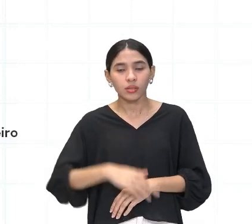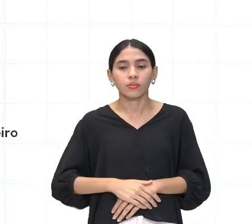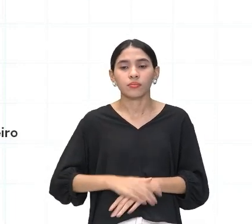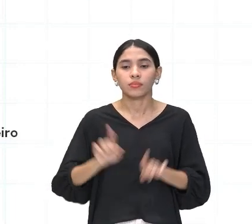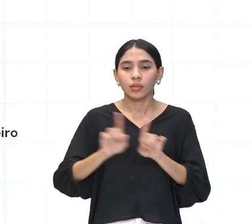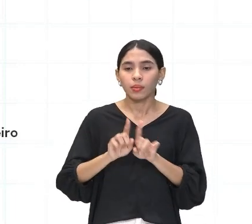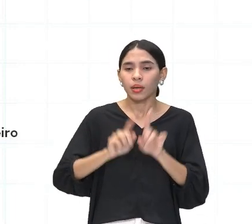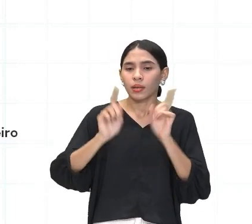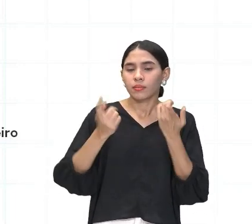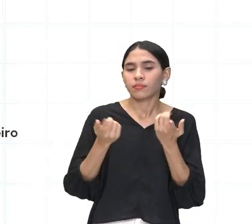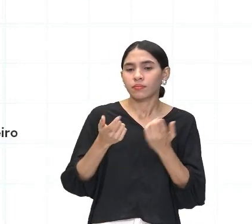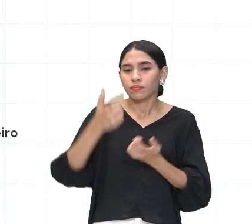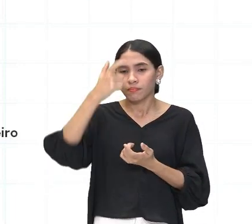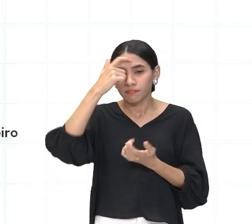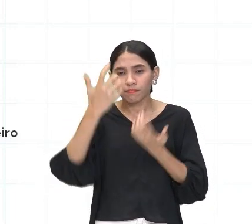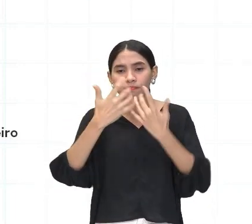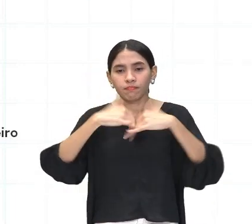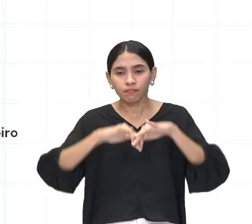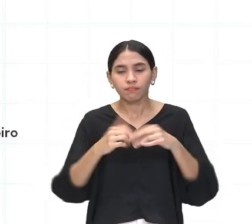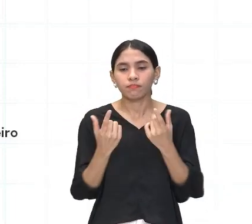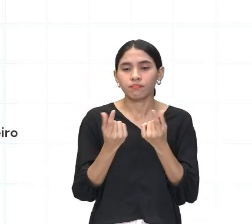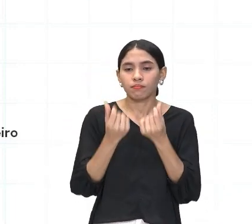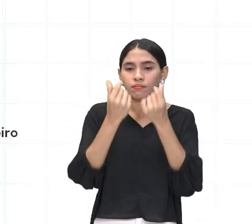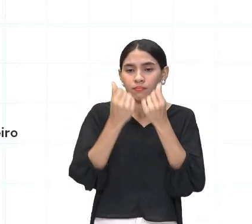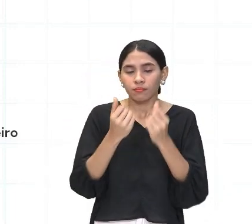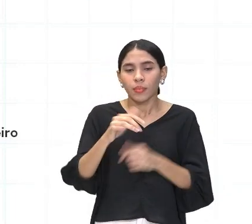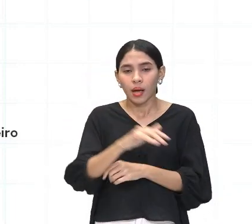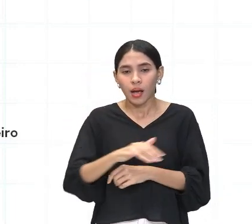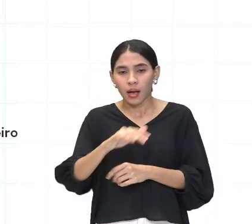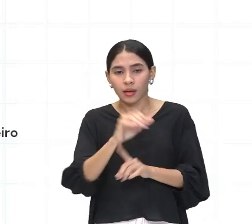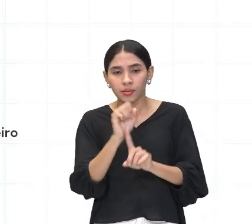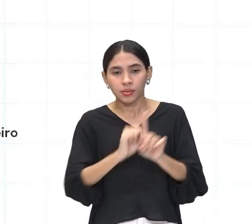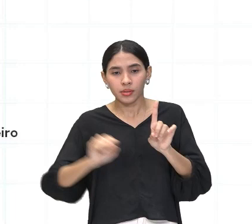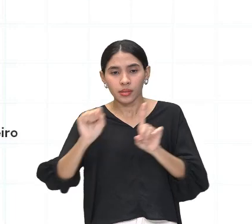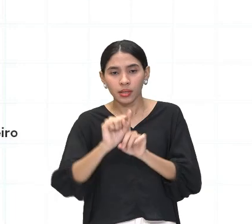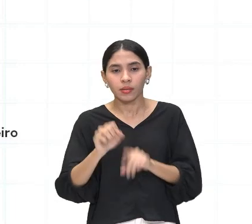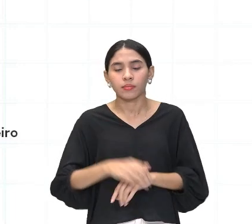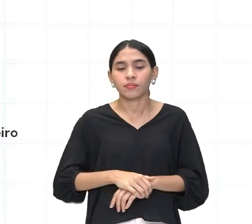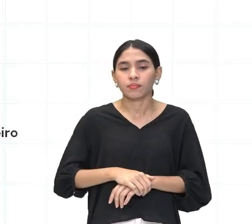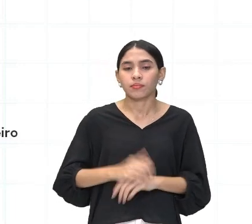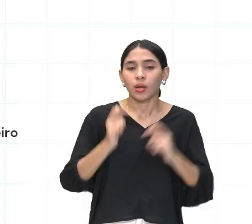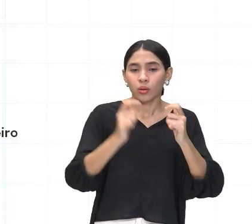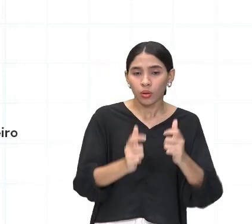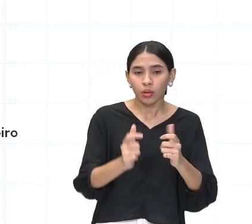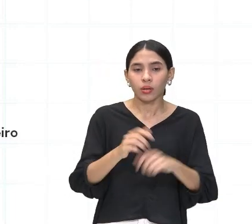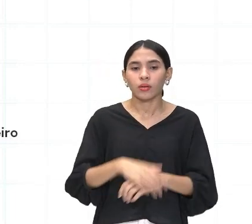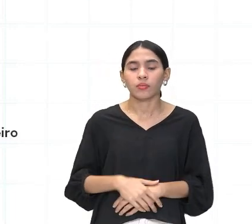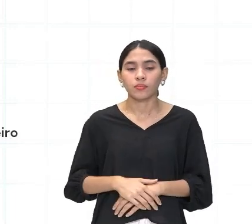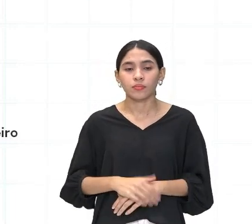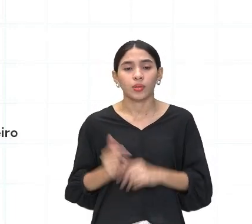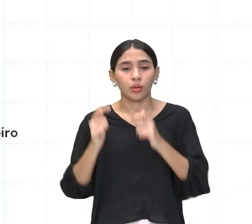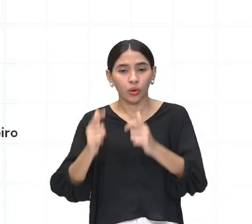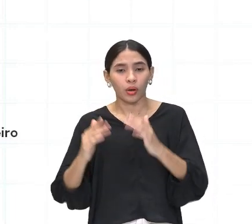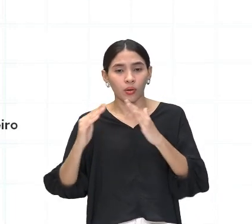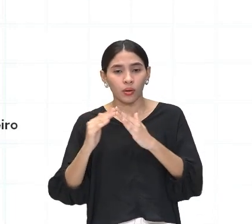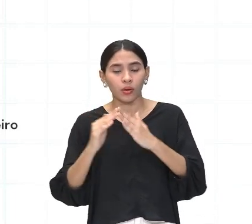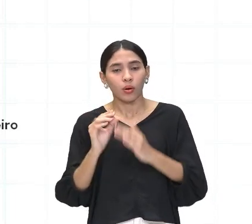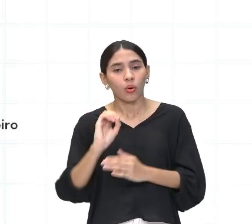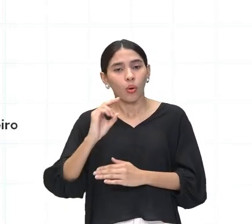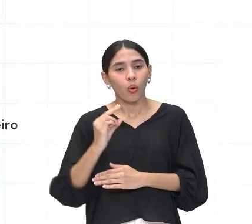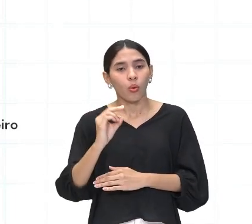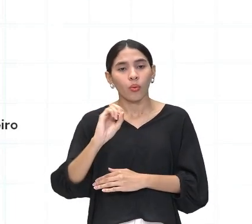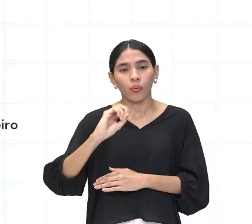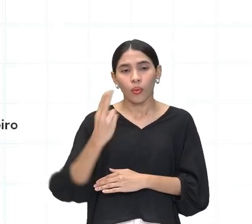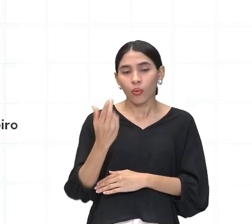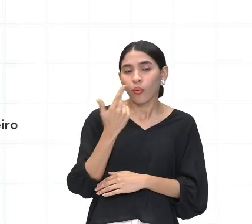de aprendizagem, condição econômica, ambiente social, região e local de moradia ou outra